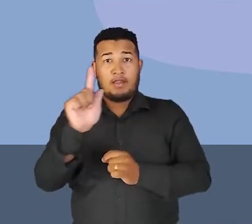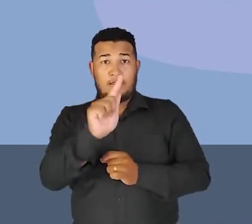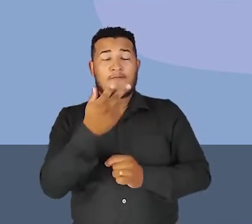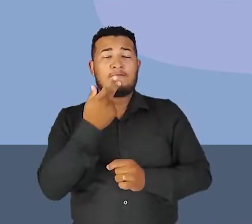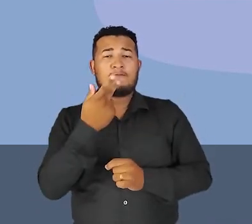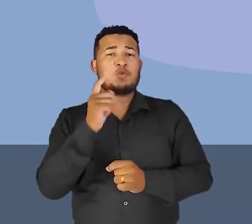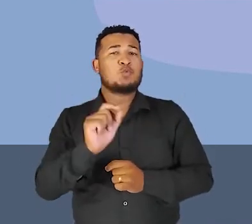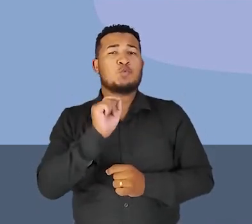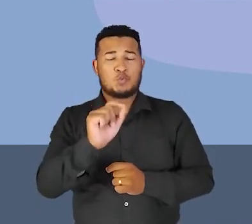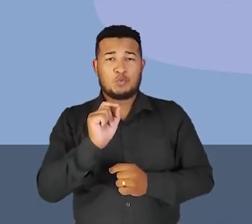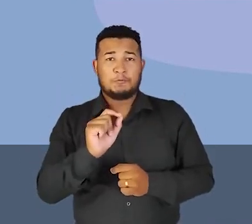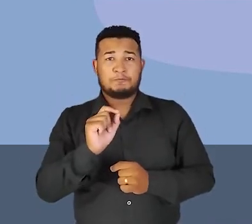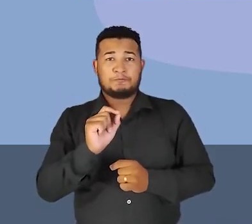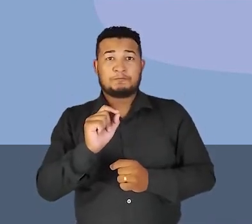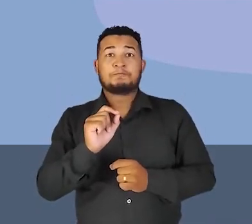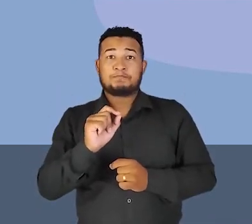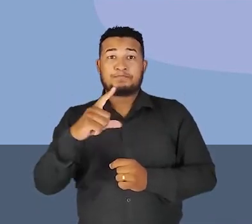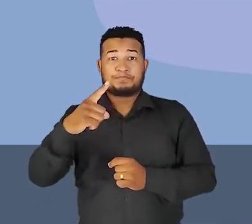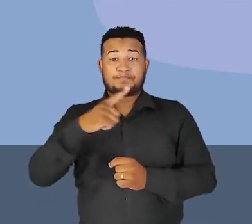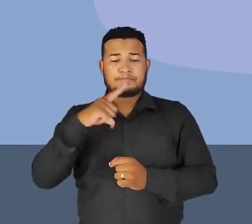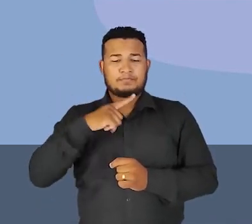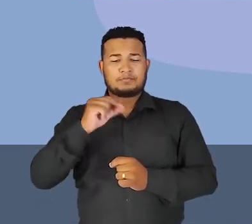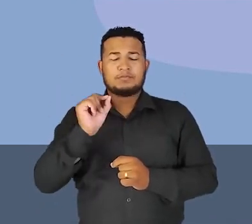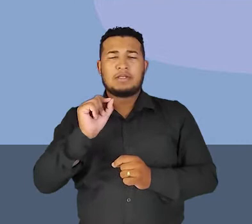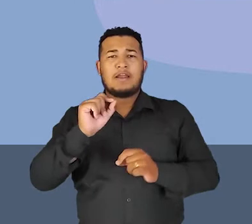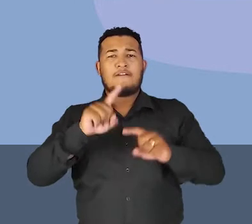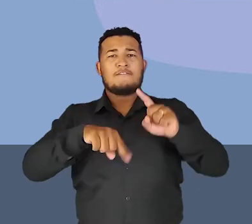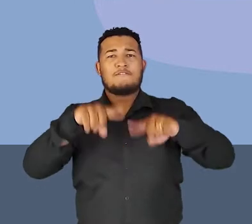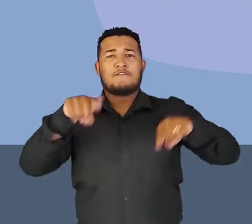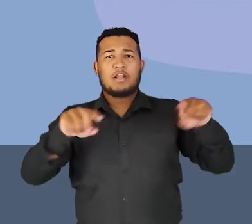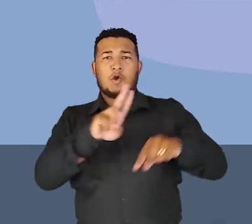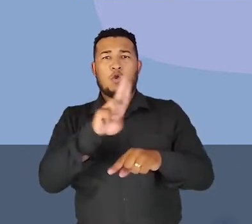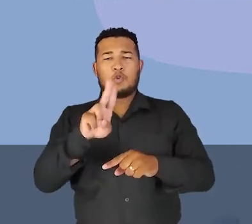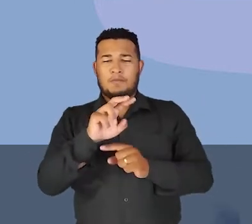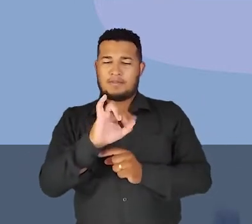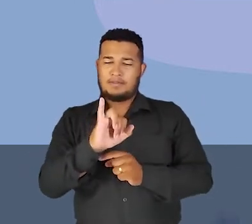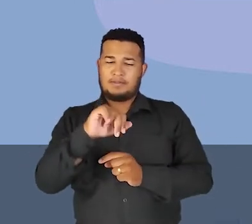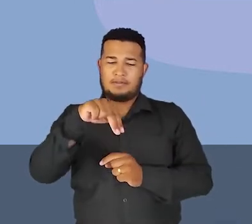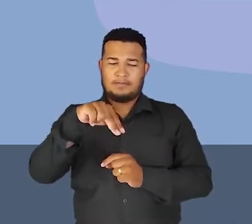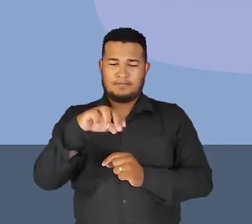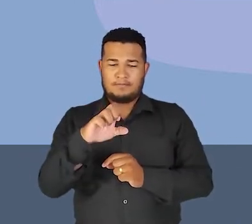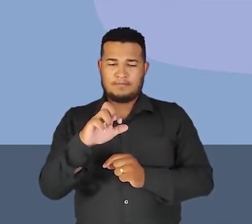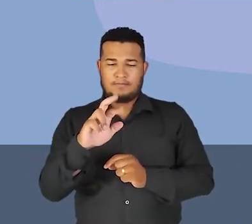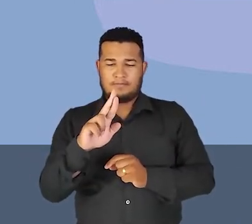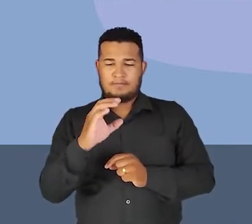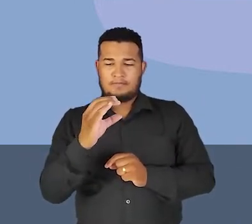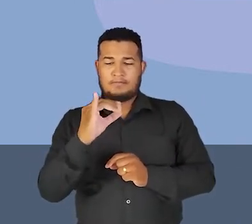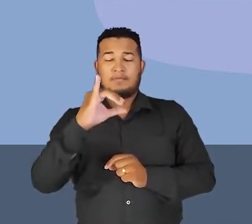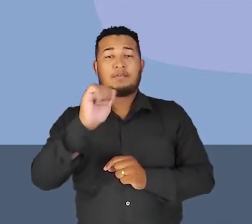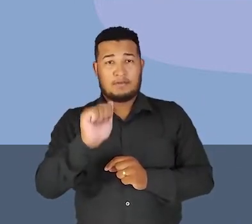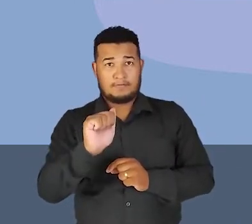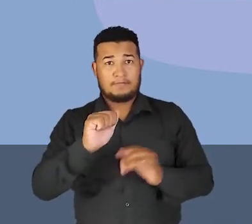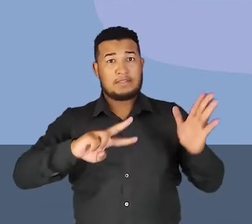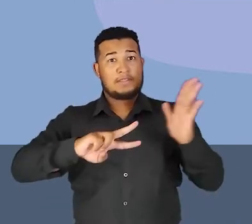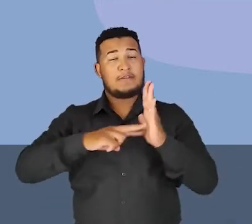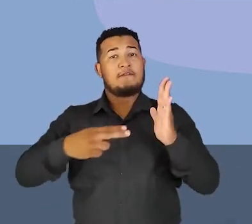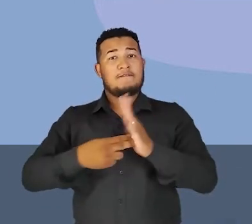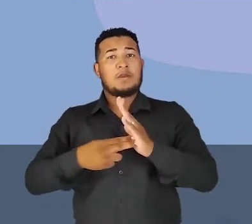disse que existia uma variável física chamada de inércia. E ele vai dizer, todo